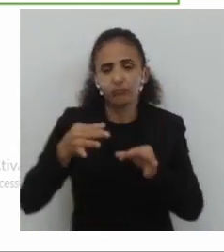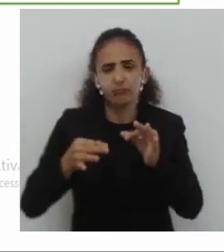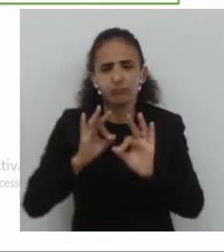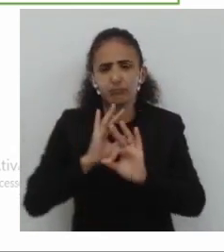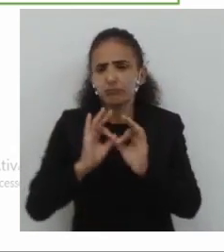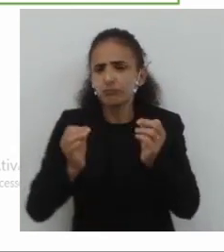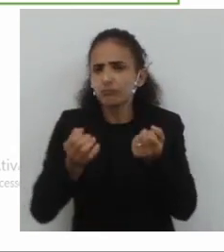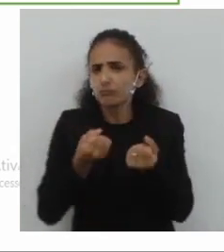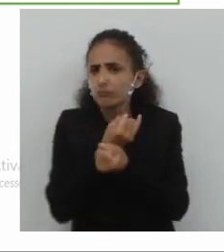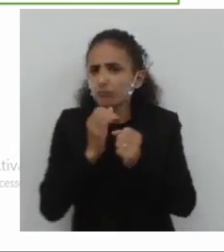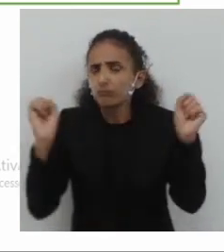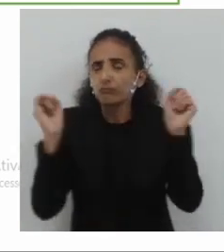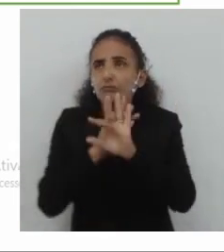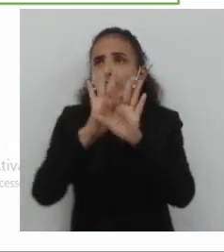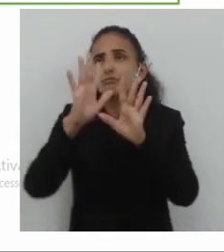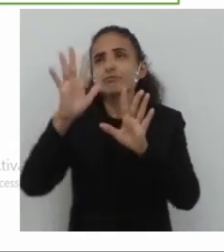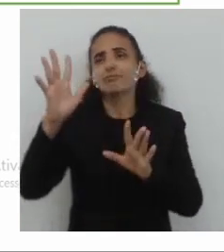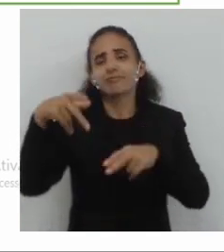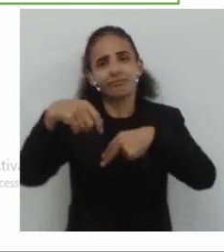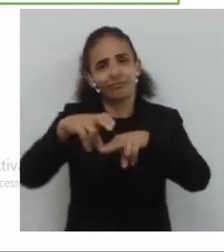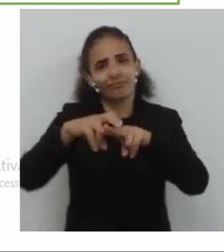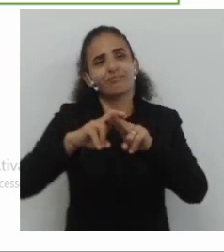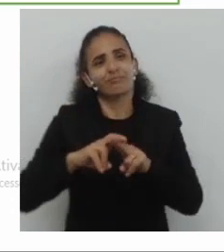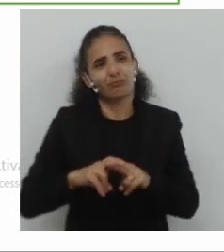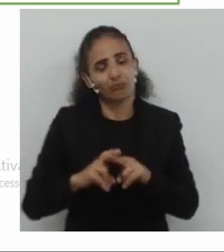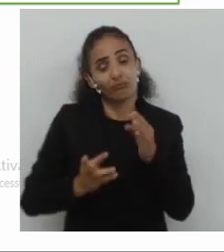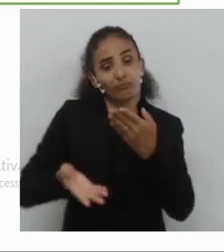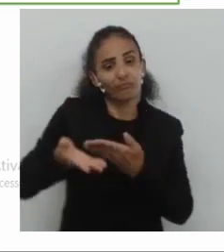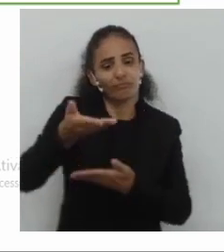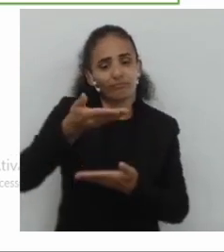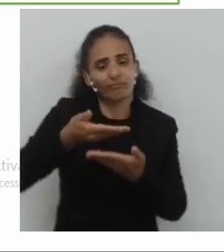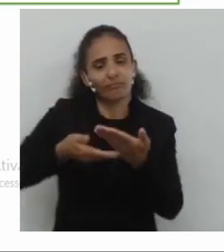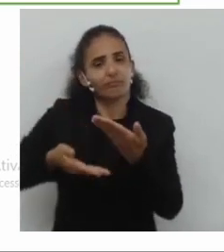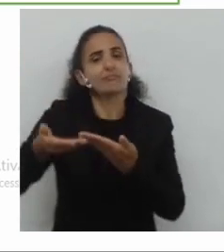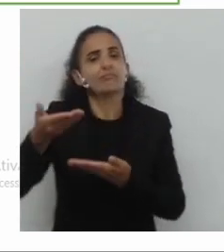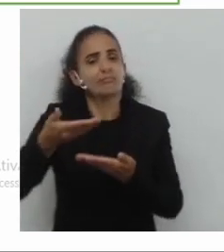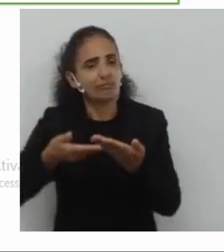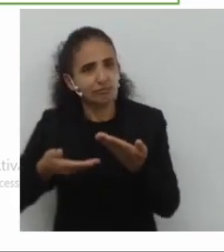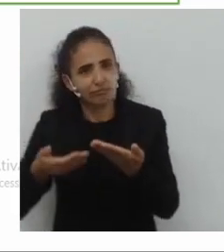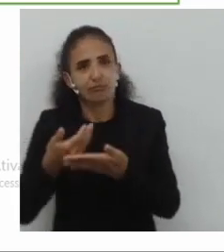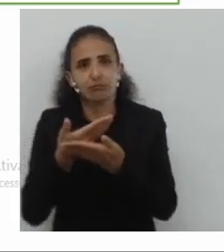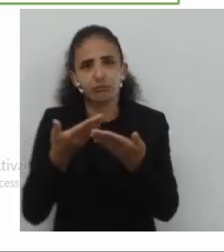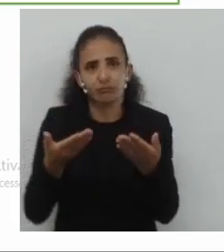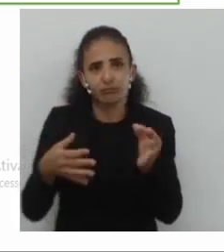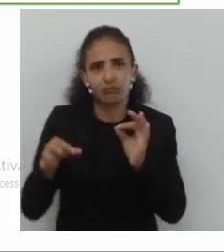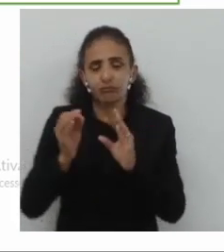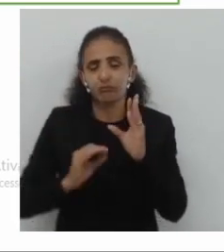é tomar claras as razões, relacionar,